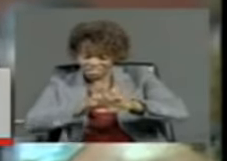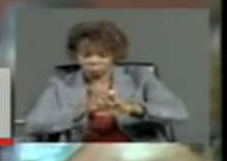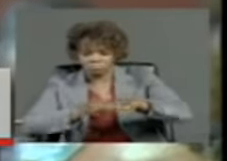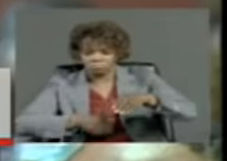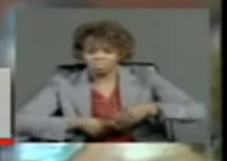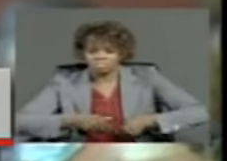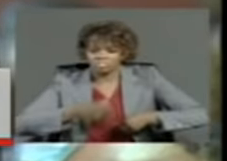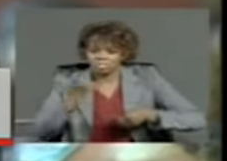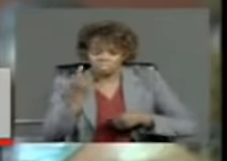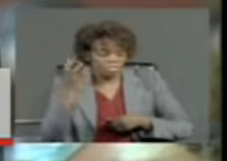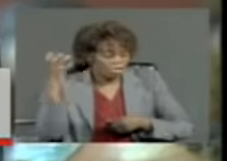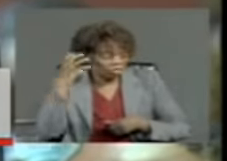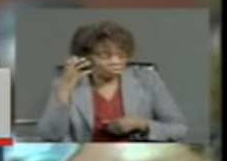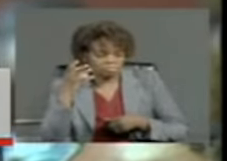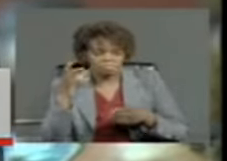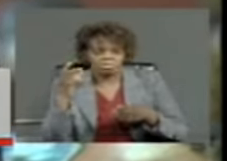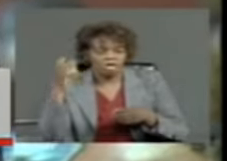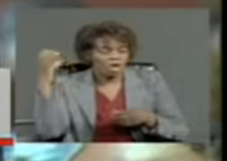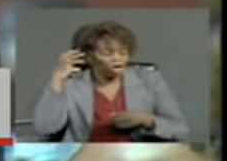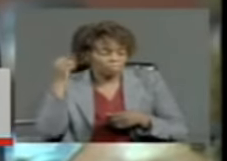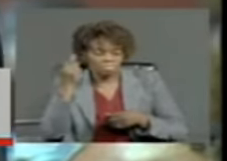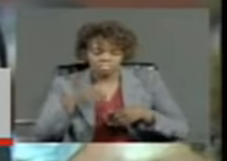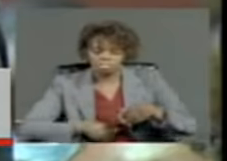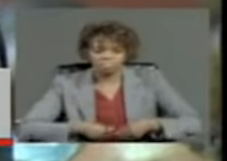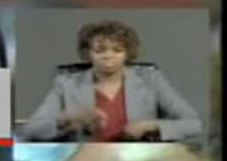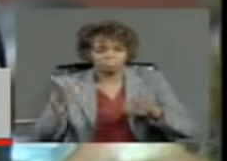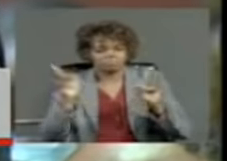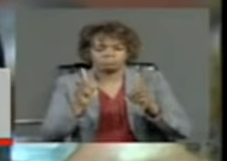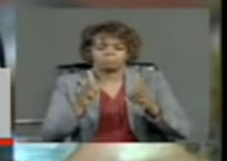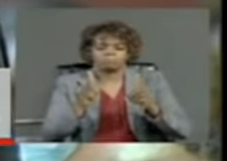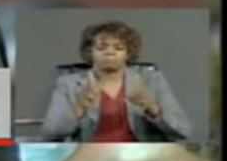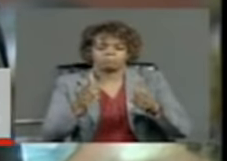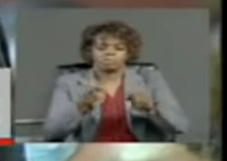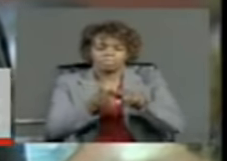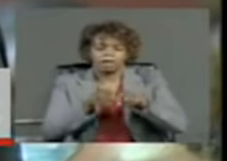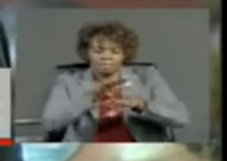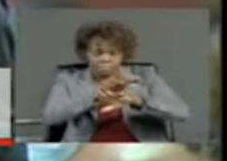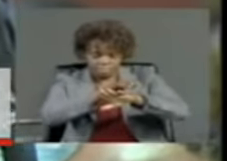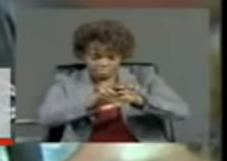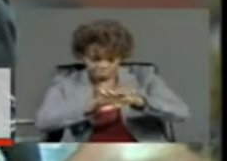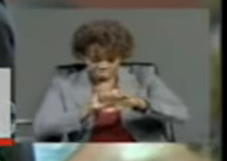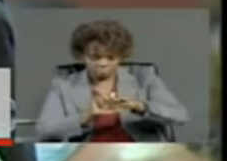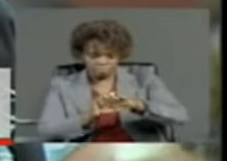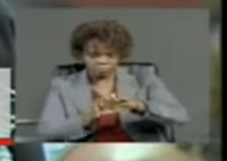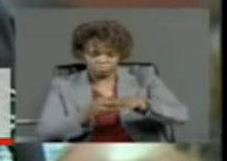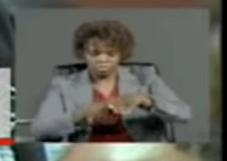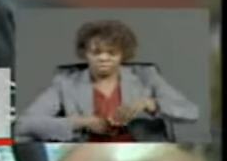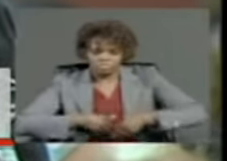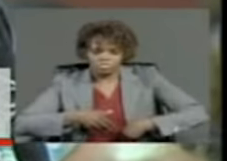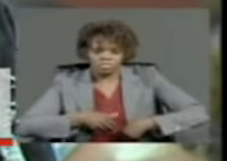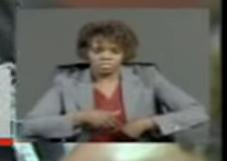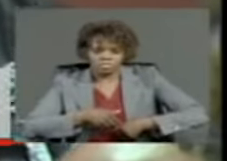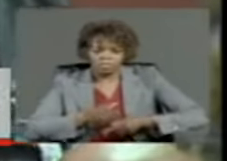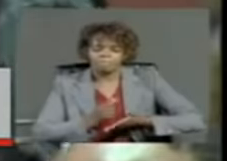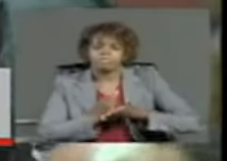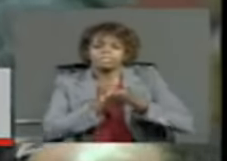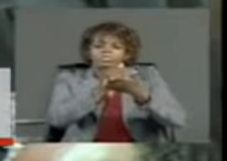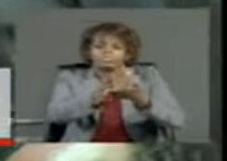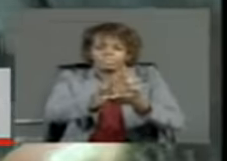para traçar estratégias, especialmente aquelas que se traçam a portas fechadas. Não sei se o senhor presidente arriscaria isso. Muito